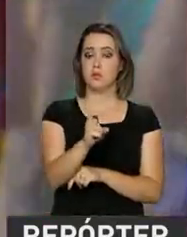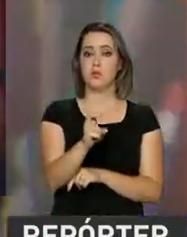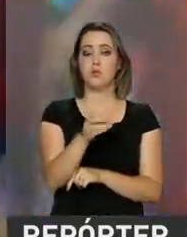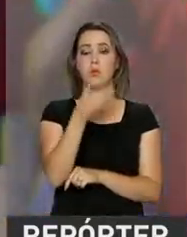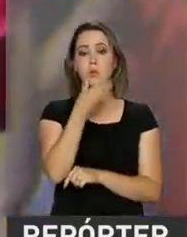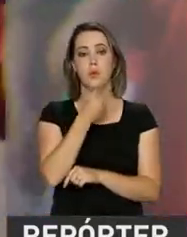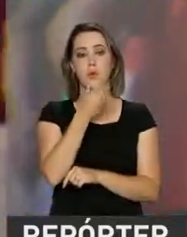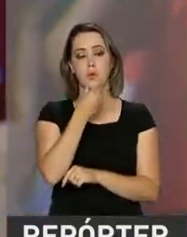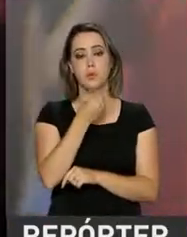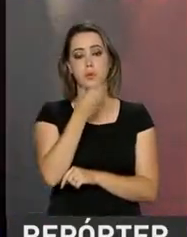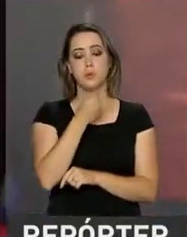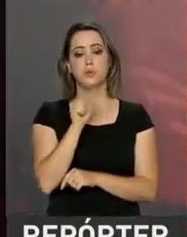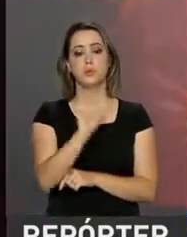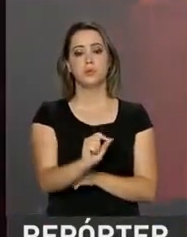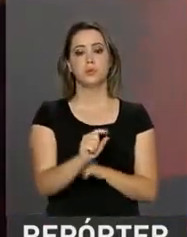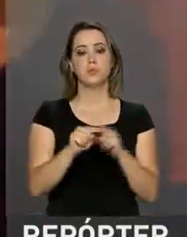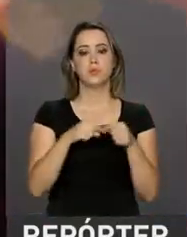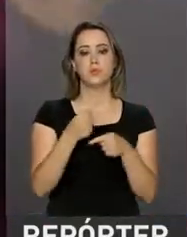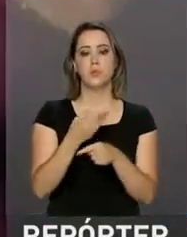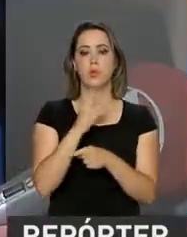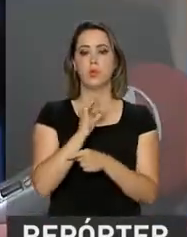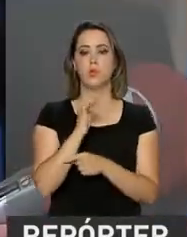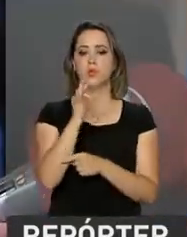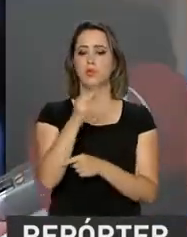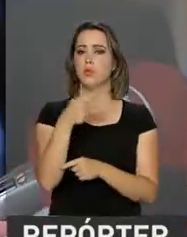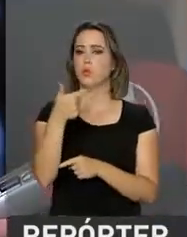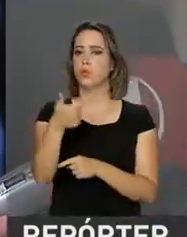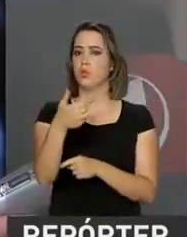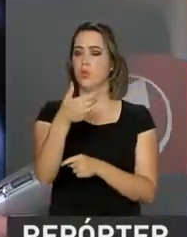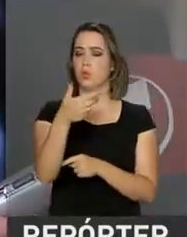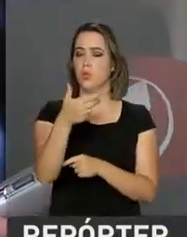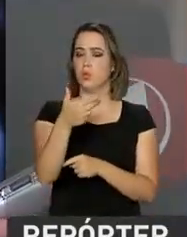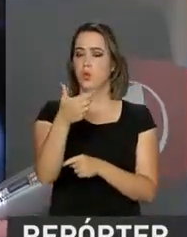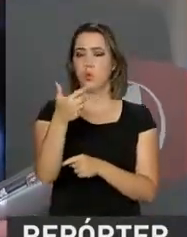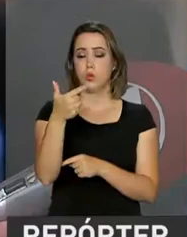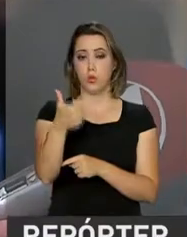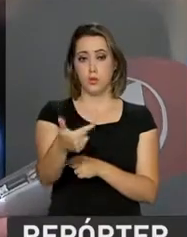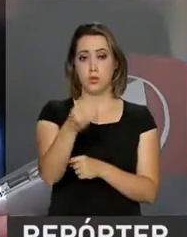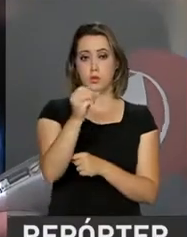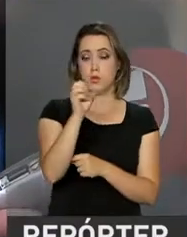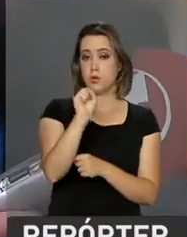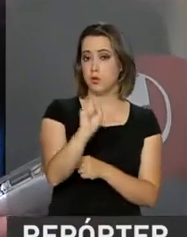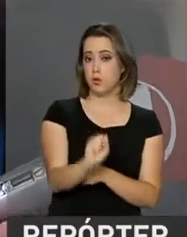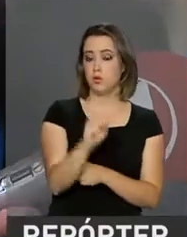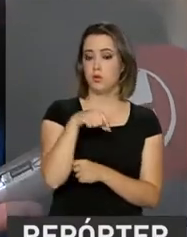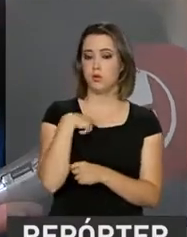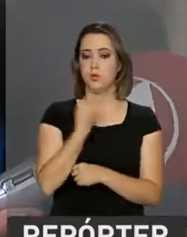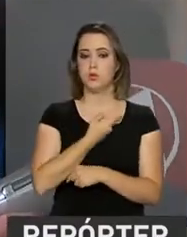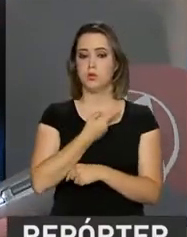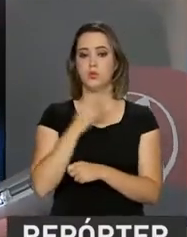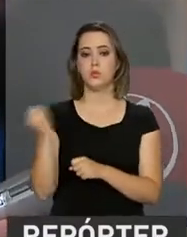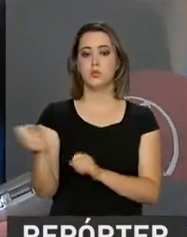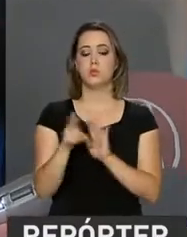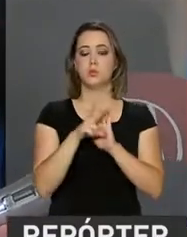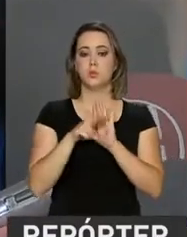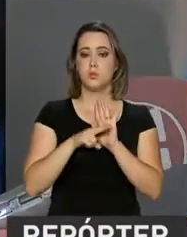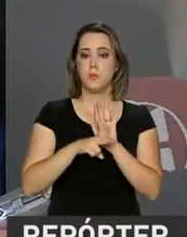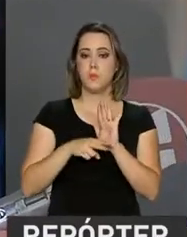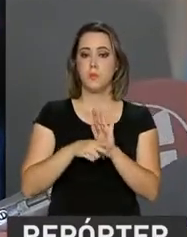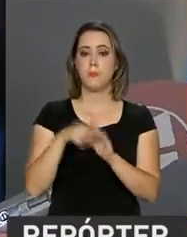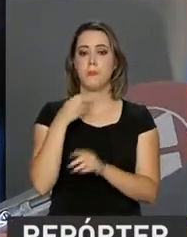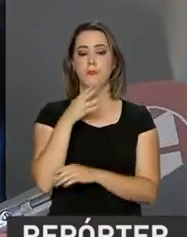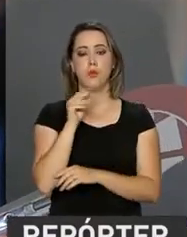se aposentarem em 2038. Nós teremos uma reforma boa que vai proteger o aposentado para